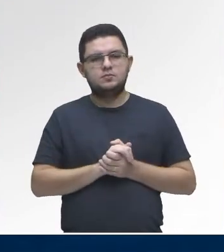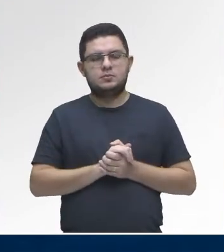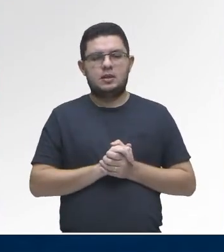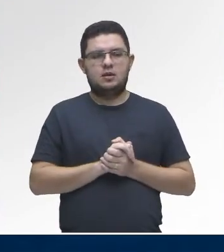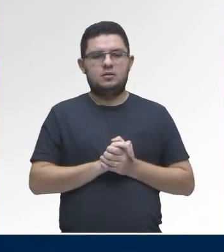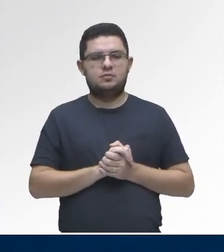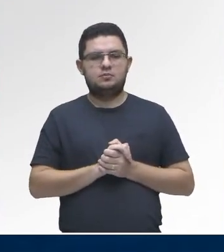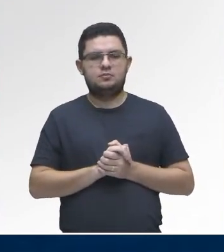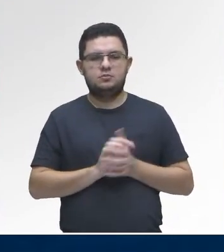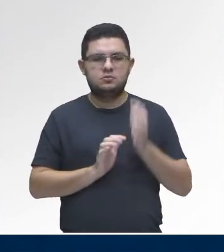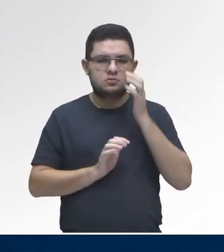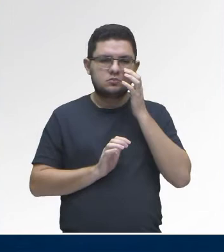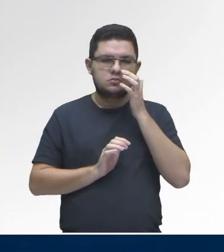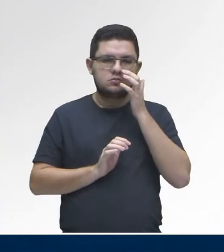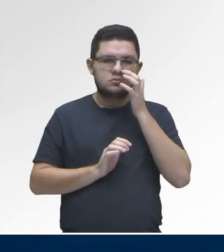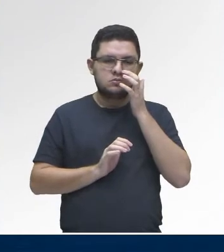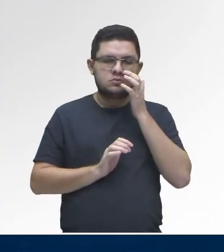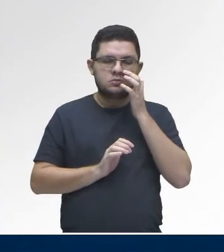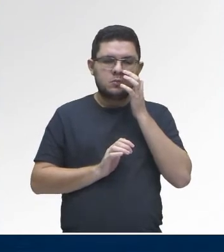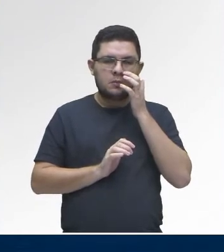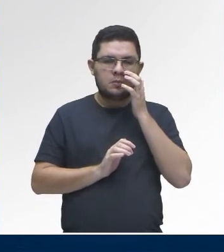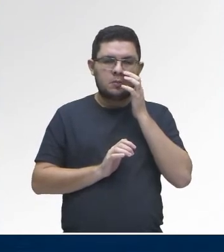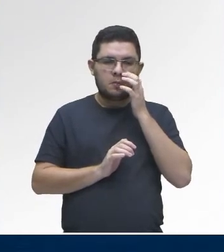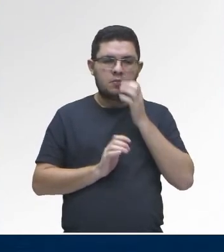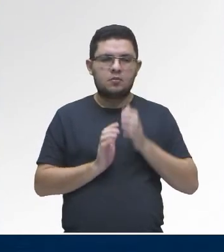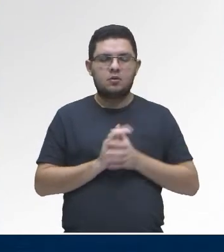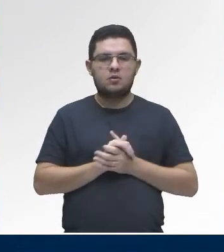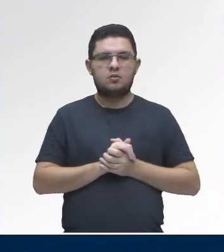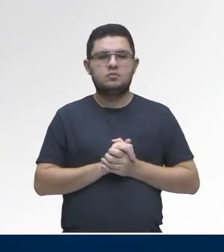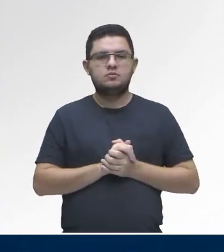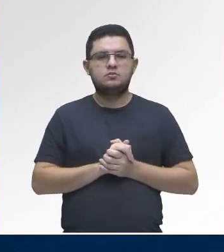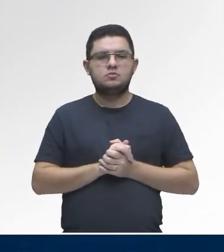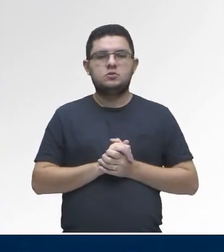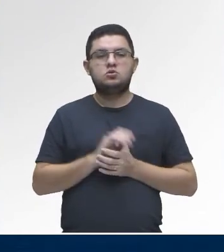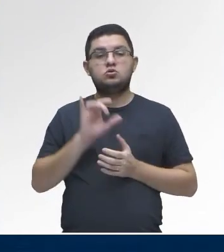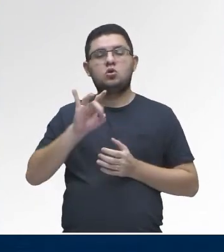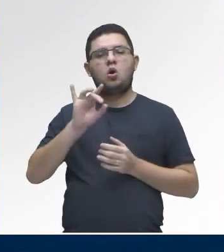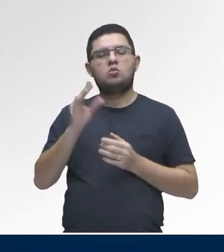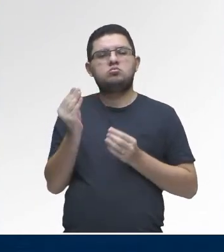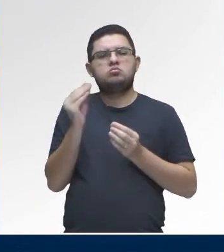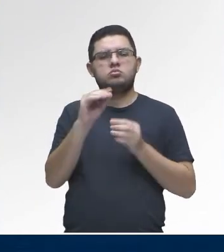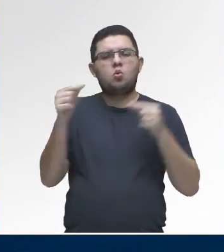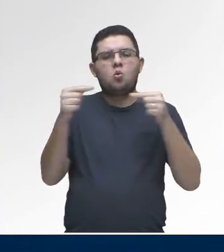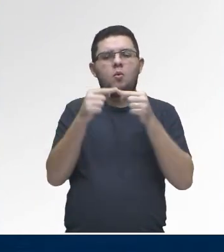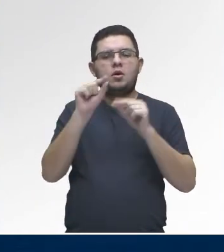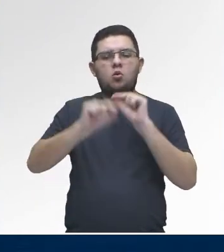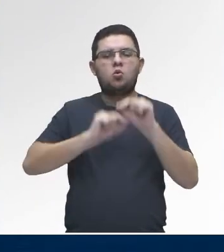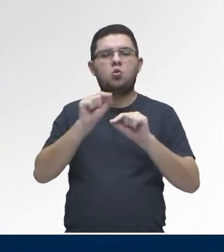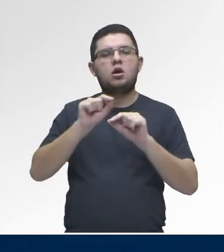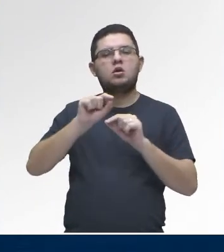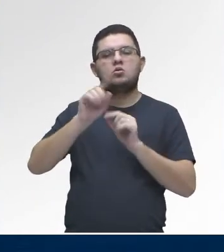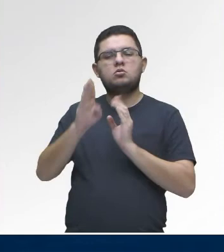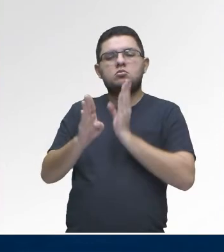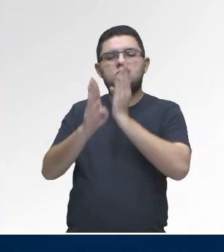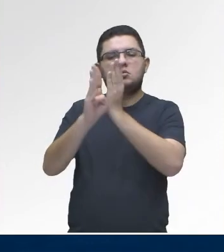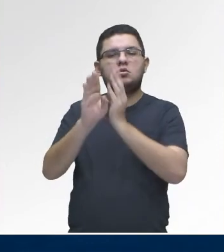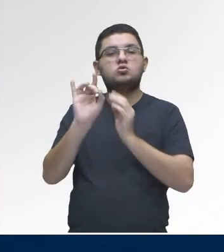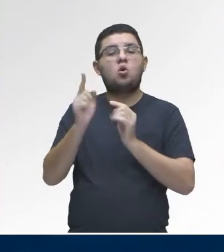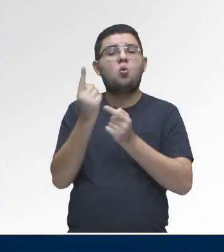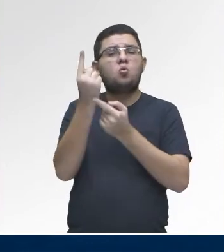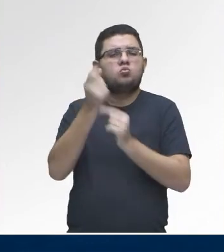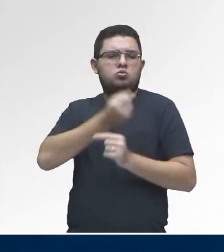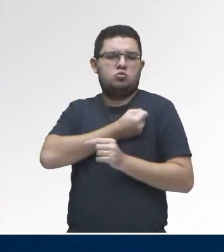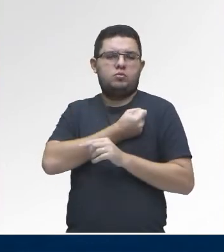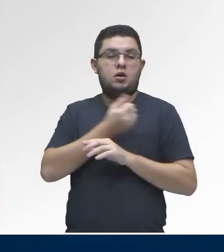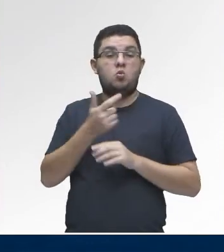primeiro grau, justamente porque vai admitir somente um valor para o x ou para a incógnita, né? Dependendo de qual letra a gente